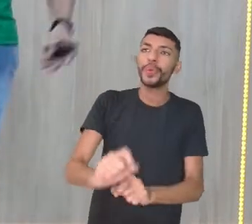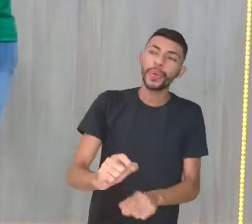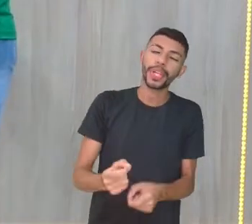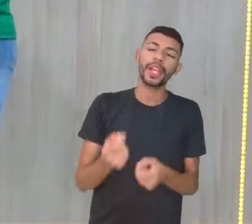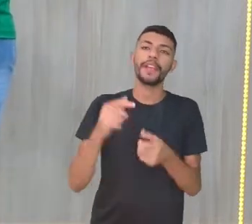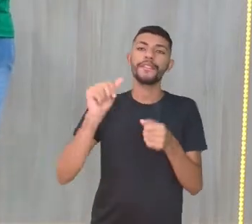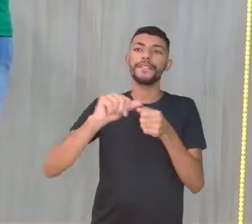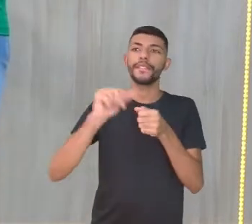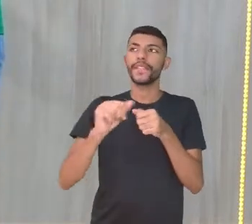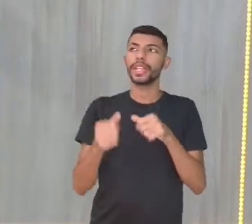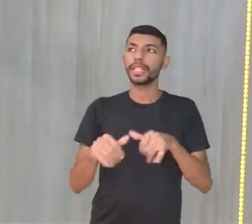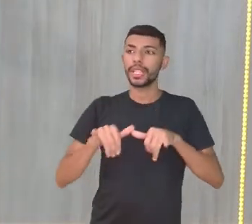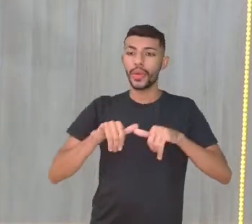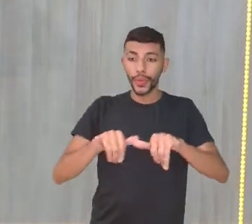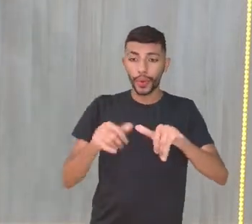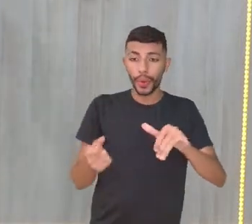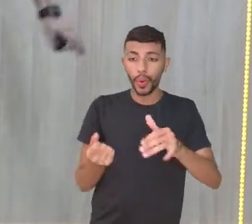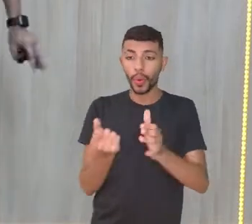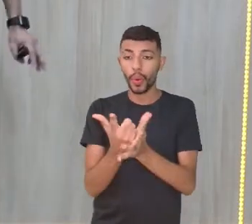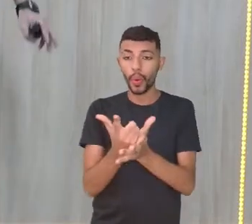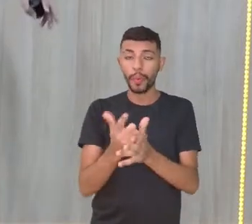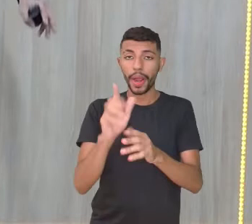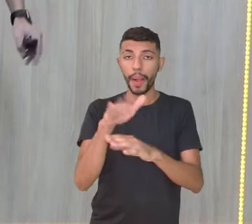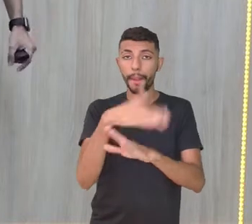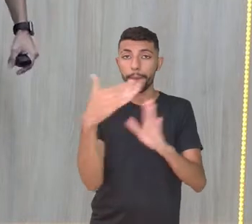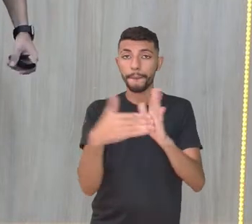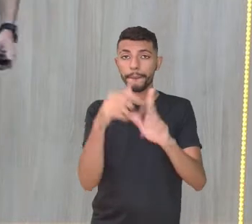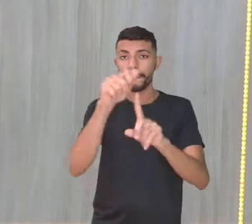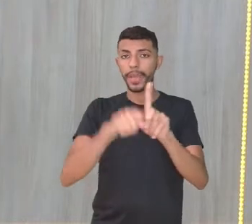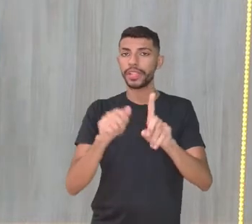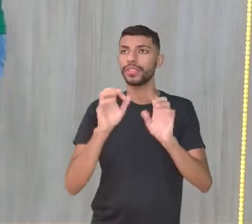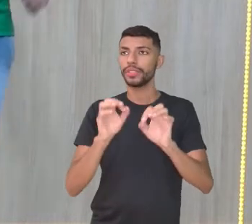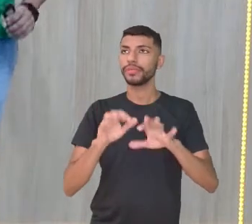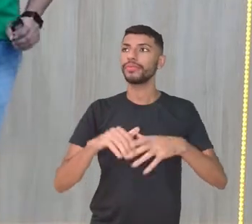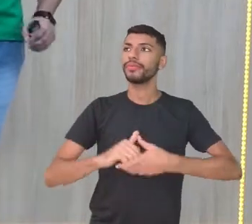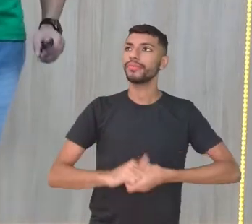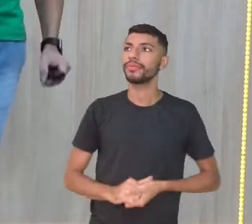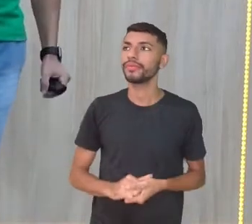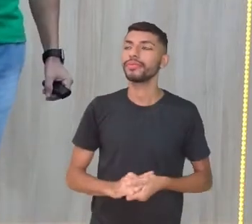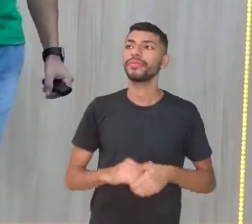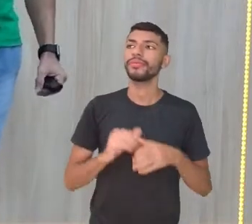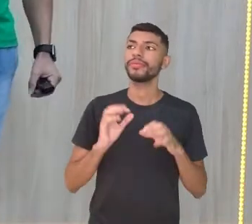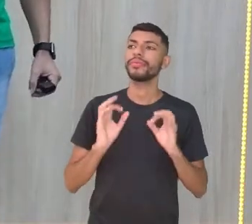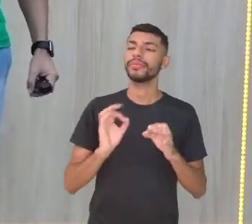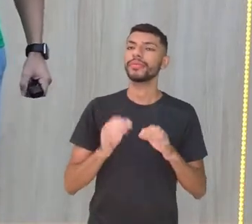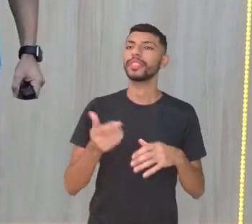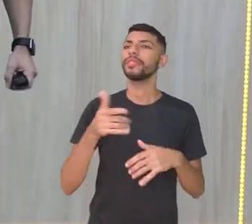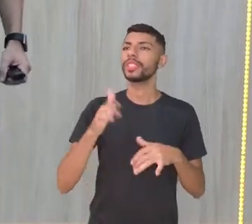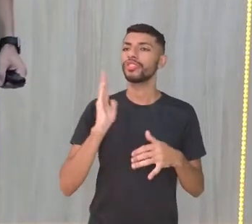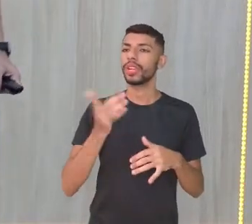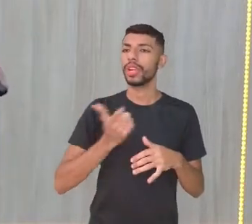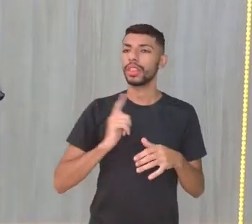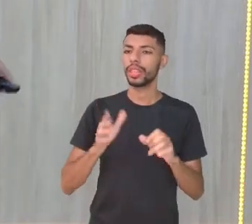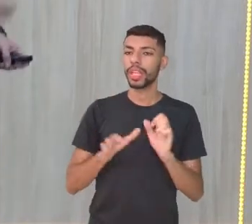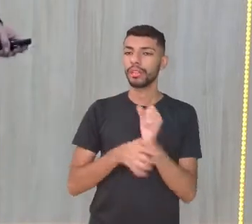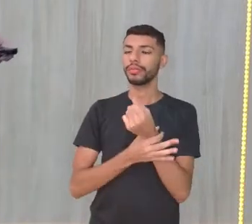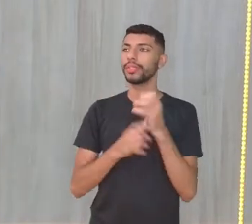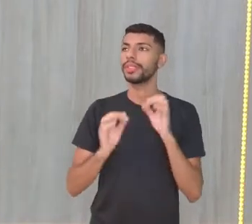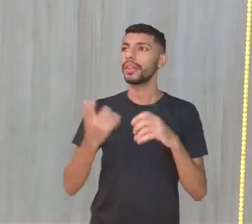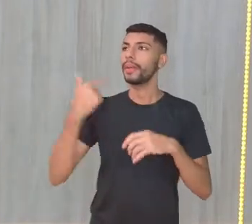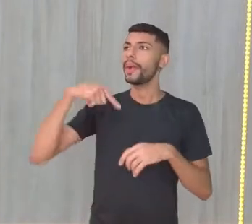e aí o preço podia ir para as alturas que você já estava com a sua feirinha lá garantida. Mas eu, Celi, eu